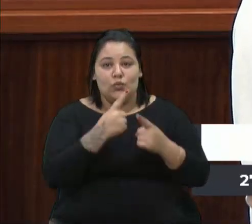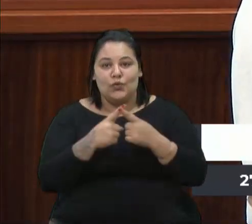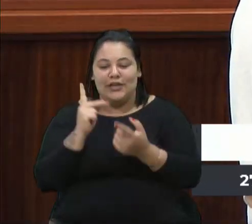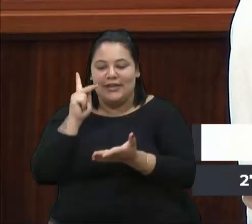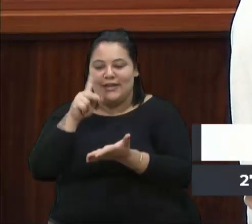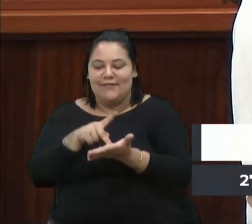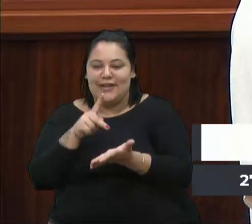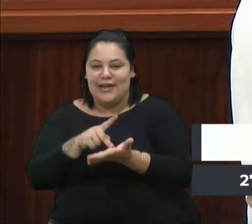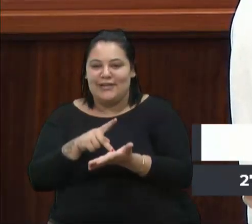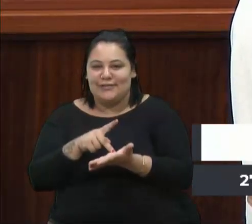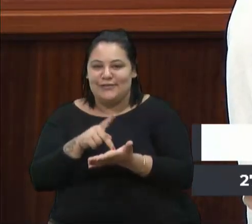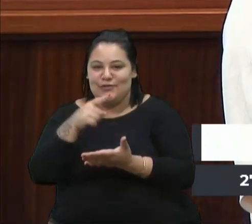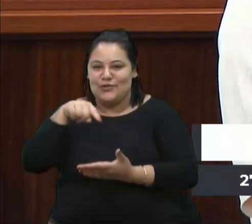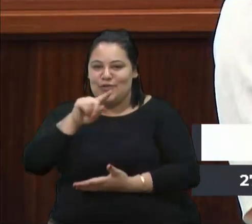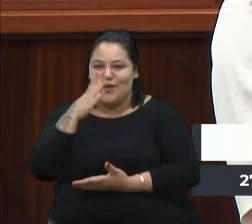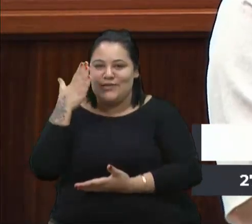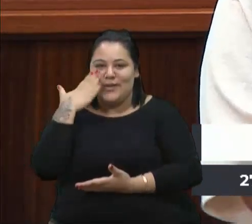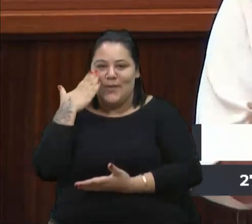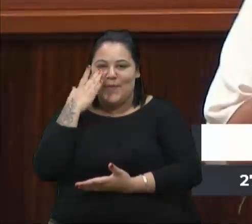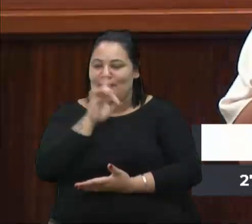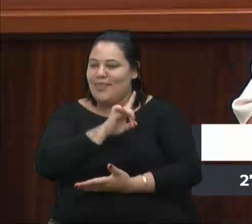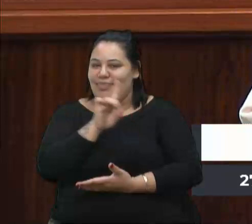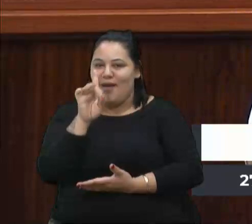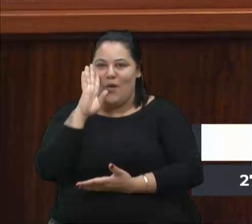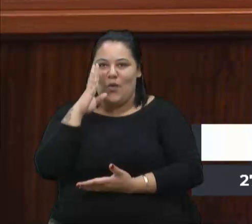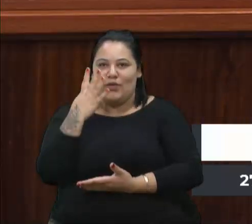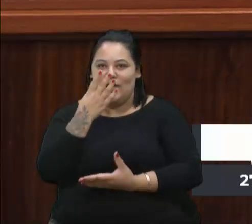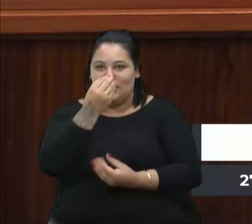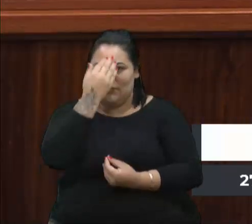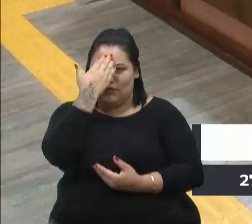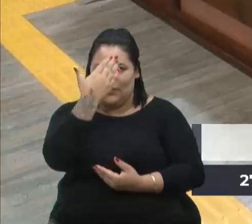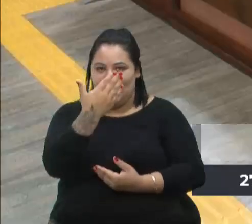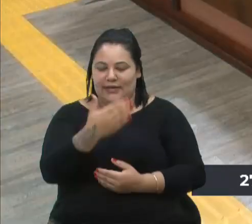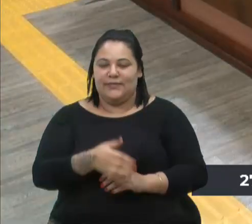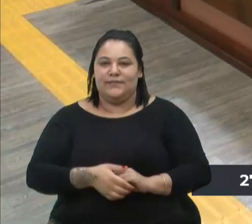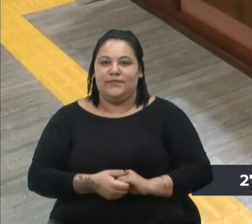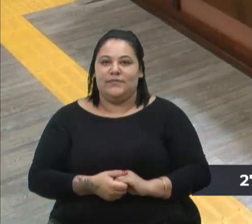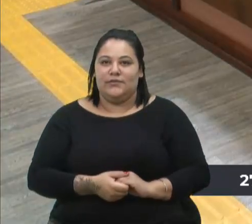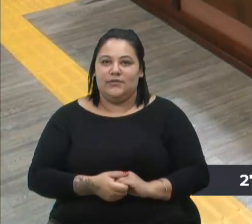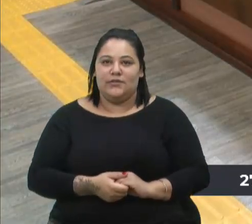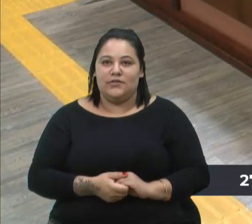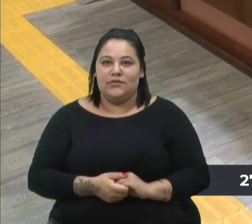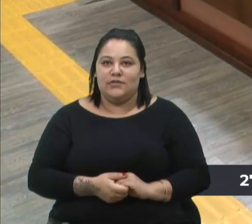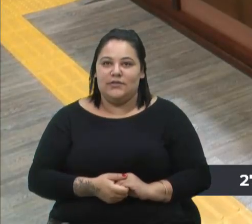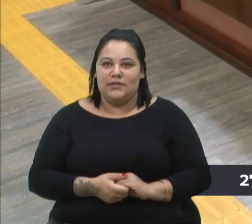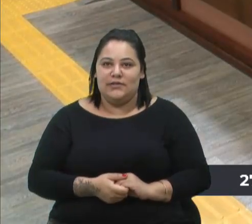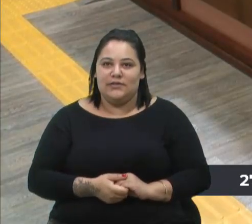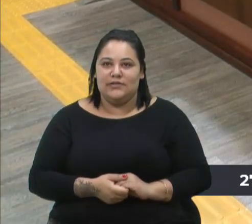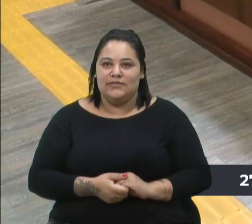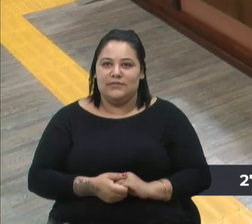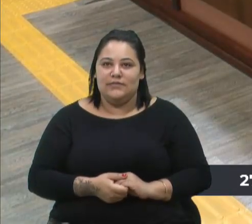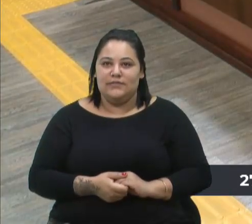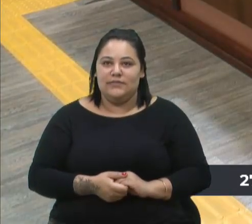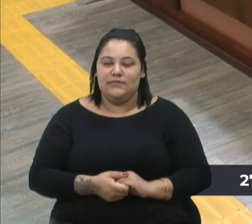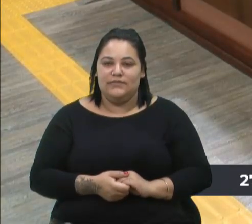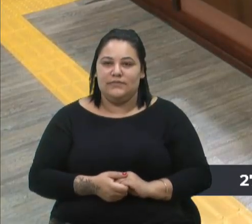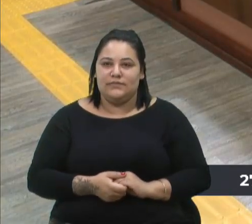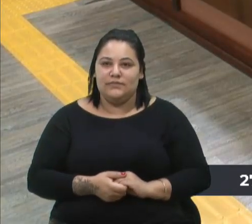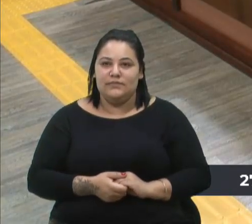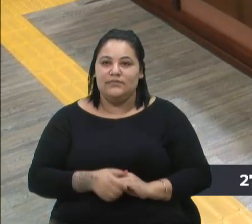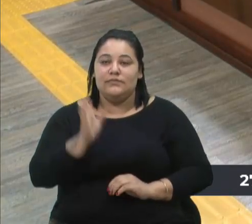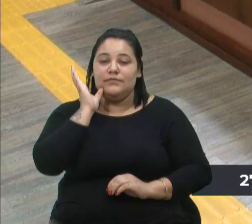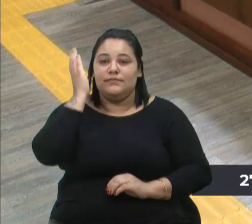realidade a gente sabe que infelizmente isso não acontece. Muito obrigada, senhor presidente. Obrigado, Felipe Guilherme Maia,